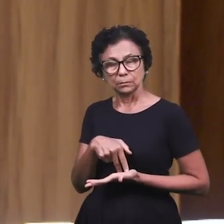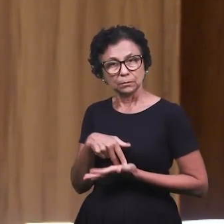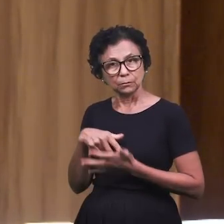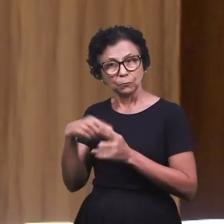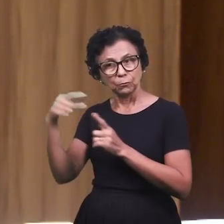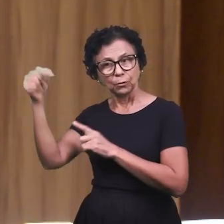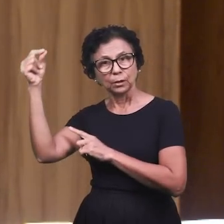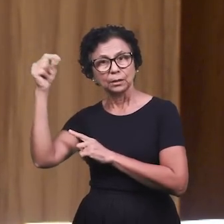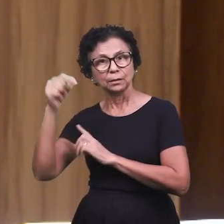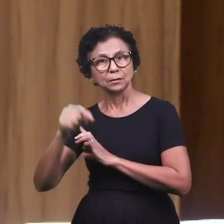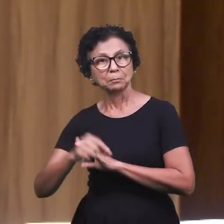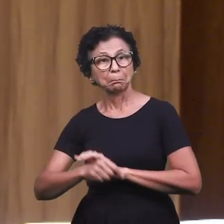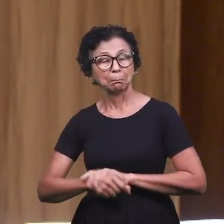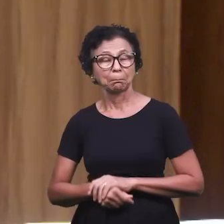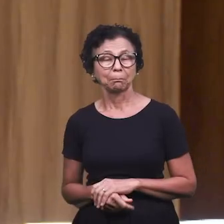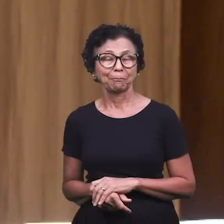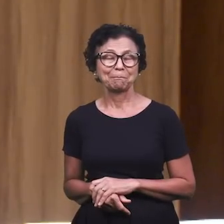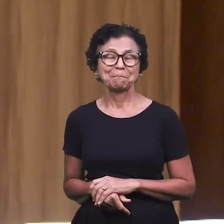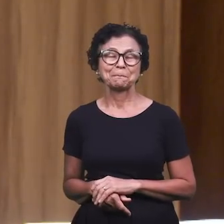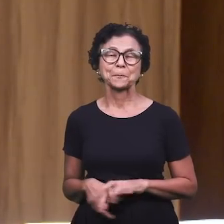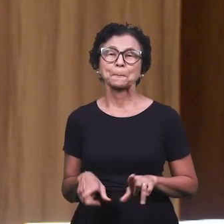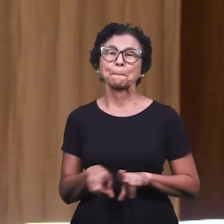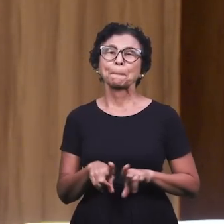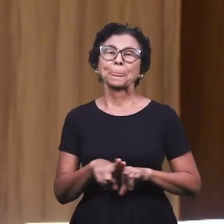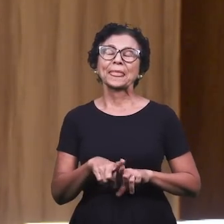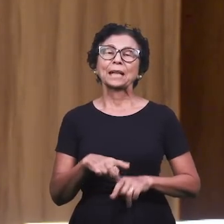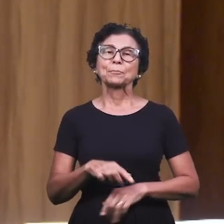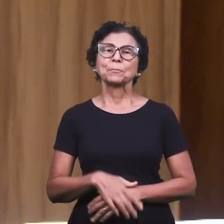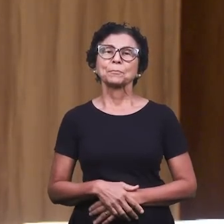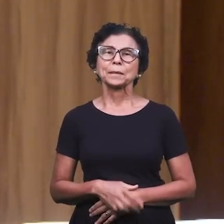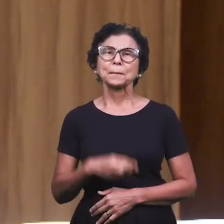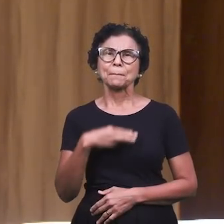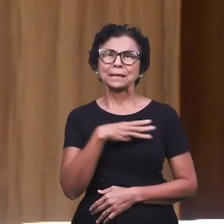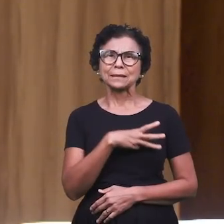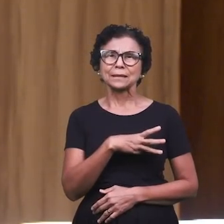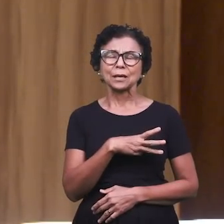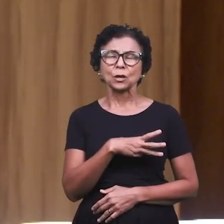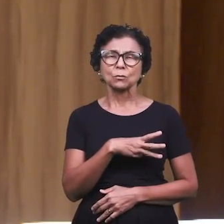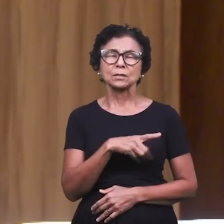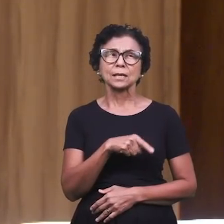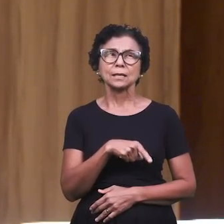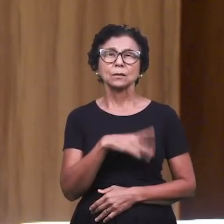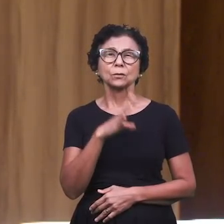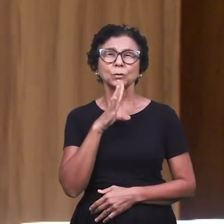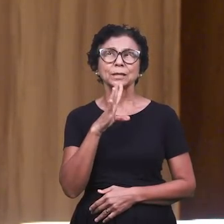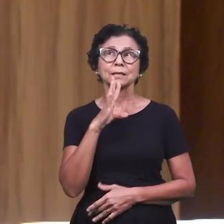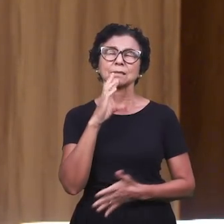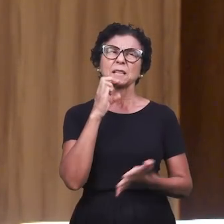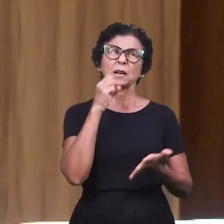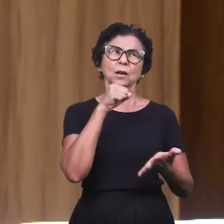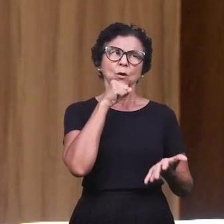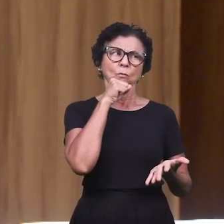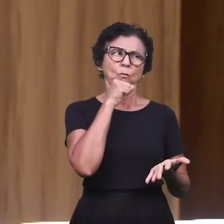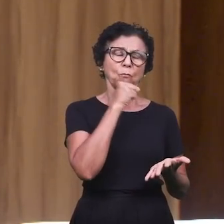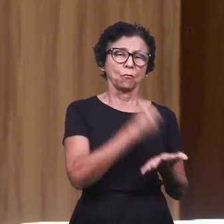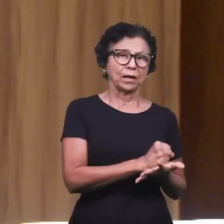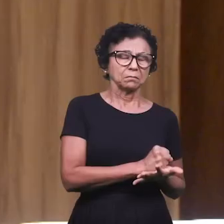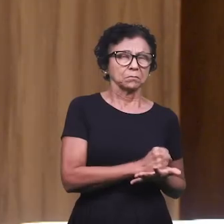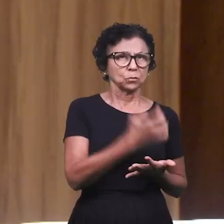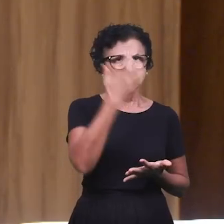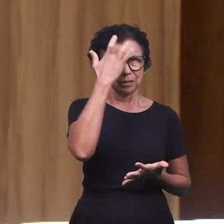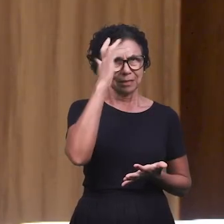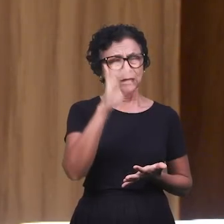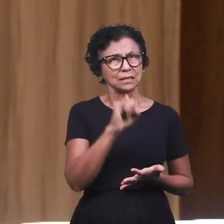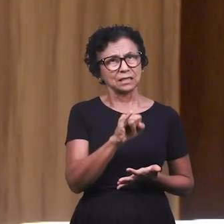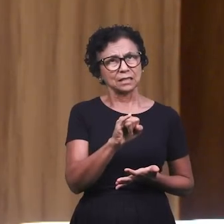Agora, outro ponto importante em Mateus, é que ele conhecia o Velho Testamento. Acho que, não sei se conhecia mais que os demais apóstolos, né?